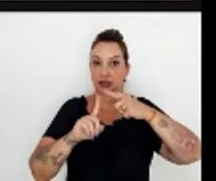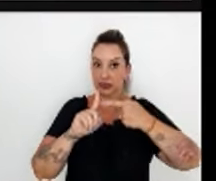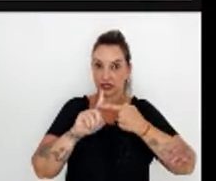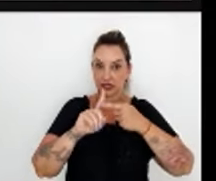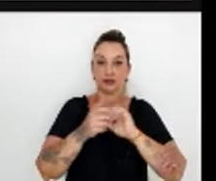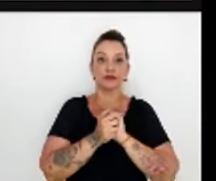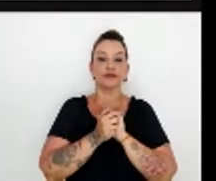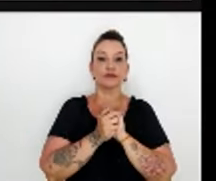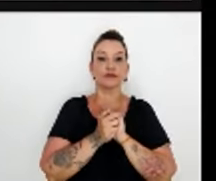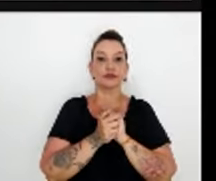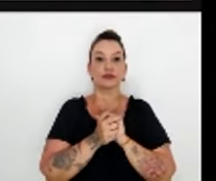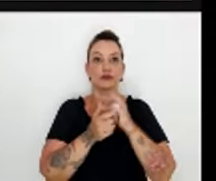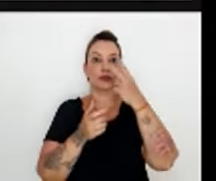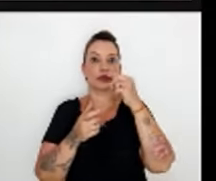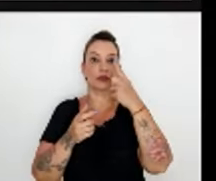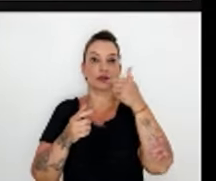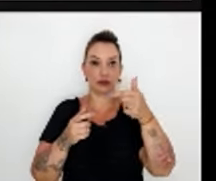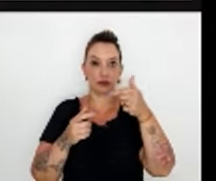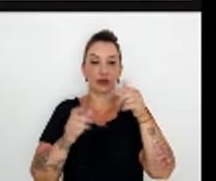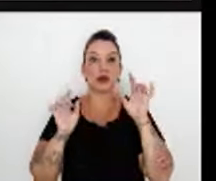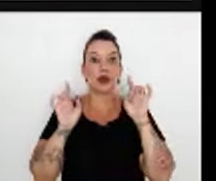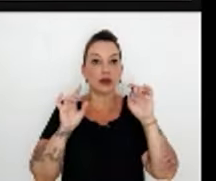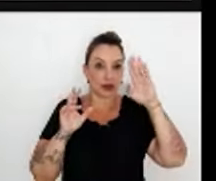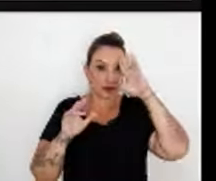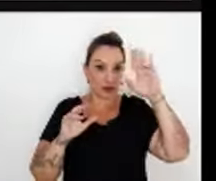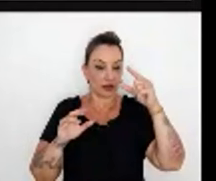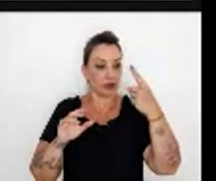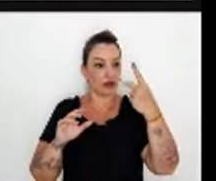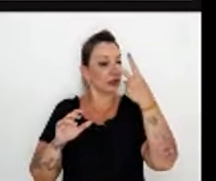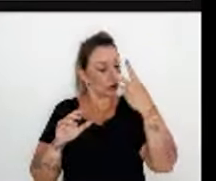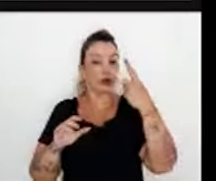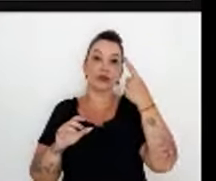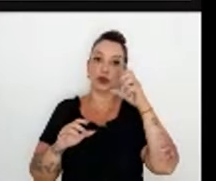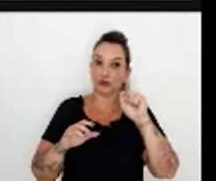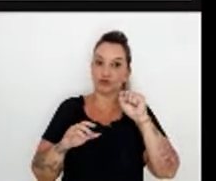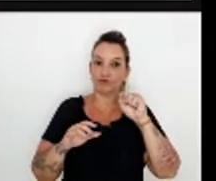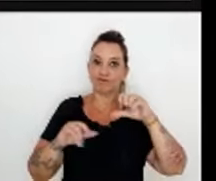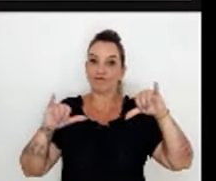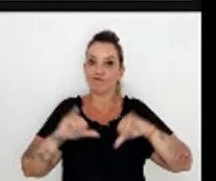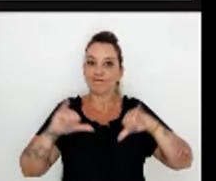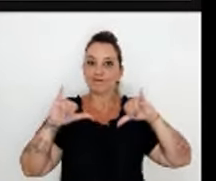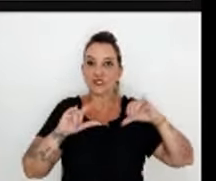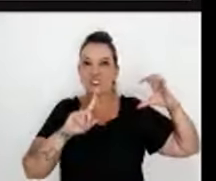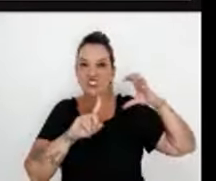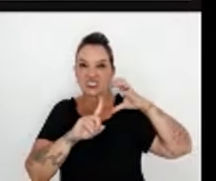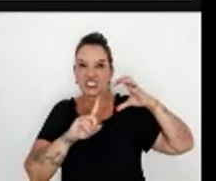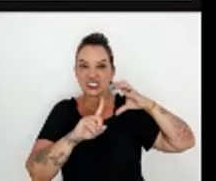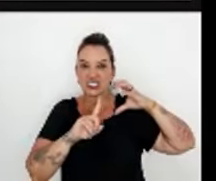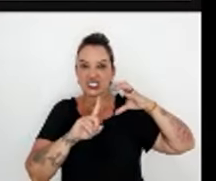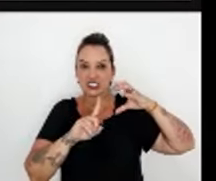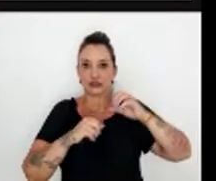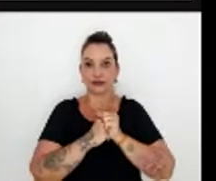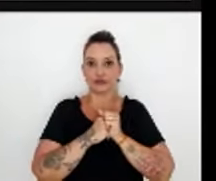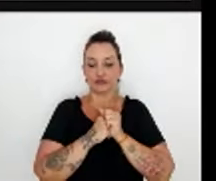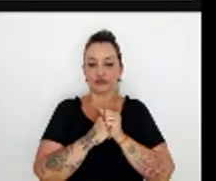Entre 2017 e especialmente em 2018, ela passou a sofrer um intenso linchamento virtual, acrescido